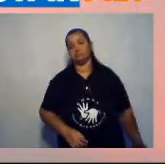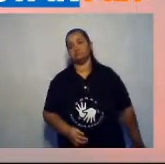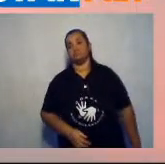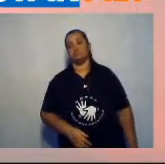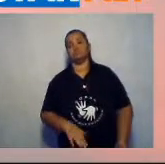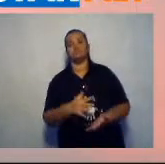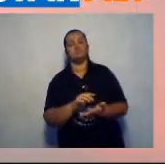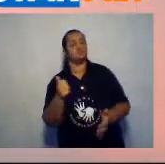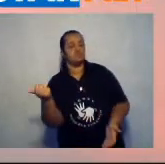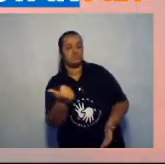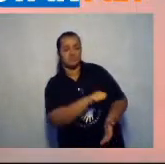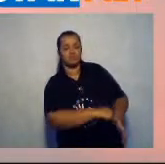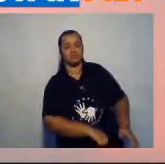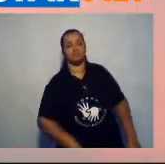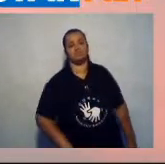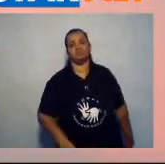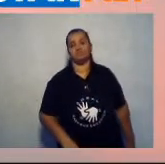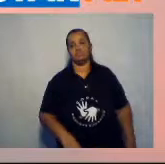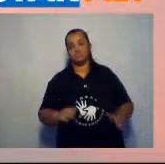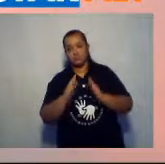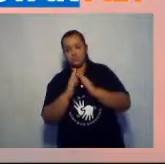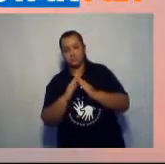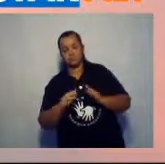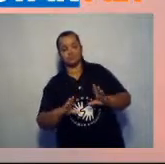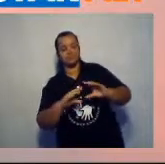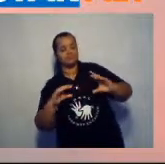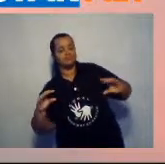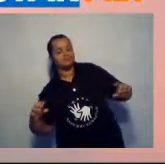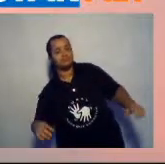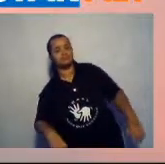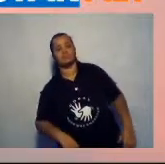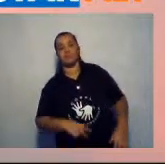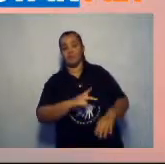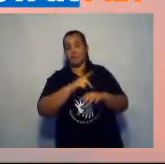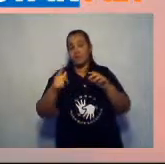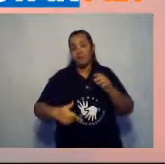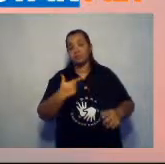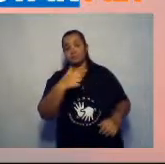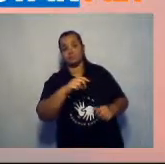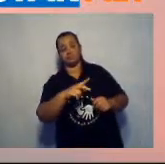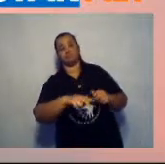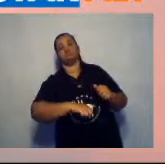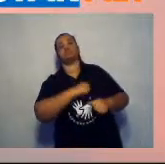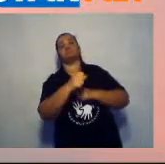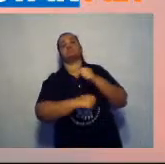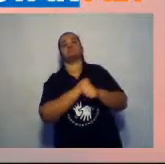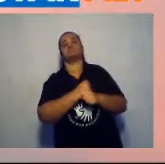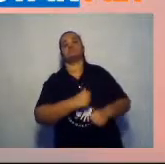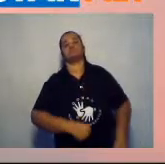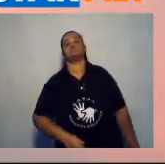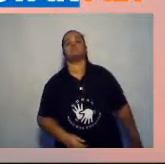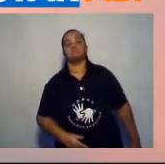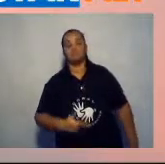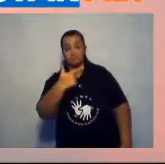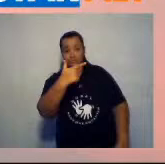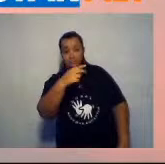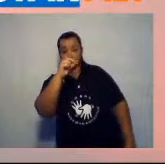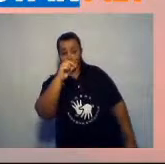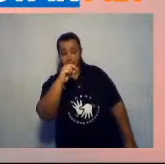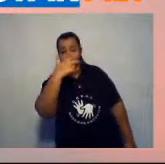bacana, samba de primeira aí na sua casa, no conforto do seu lar, nesse 203 anos de Piracaia, amanhã, completando